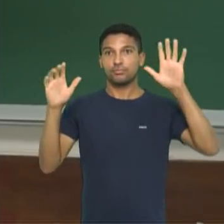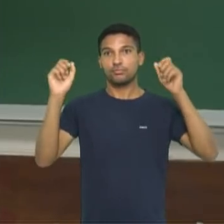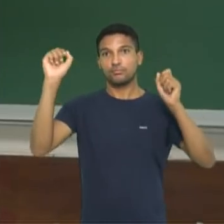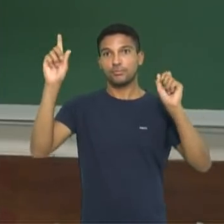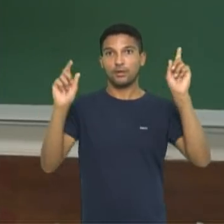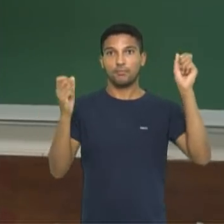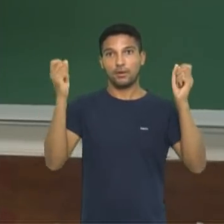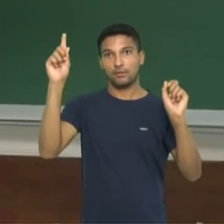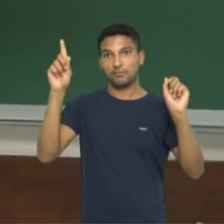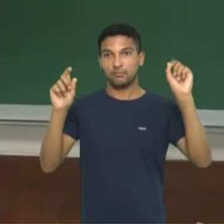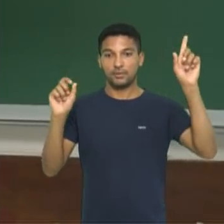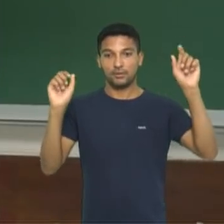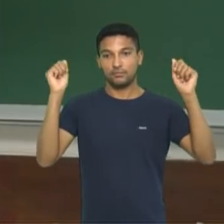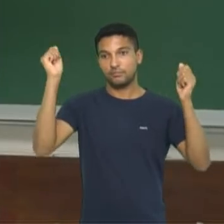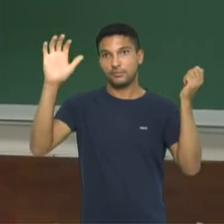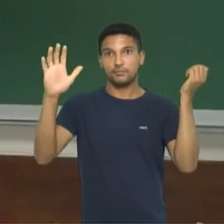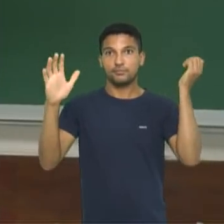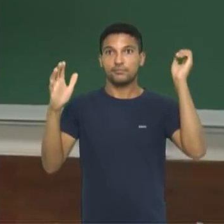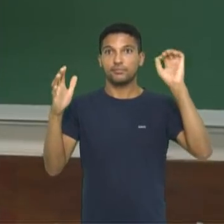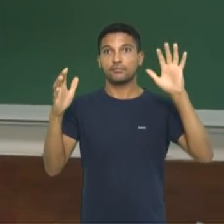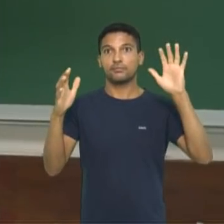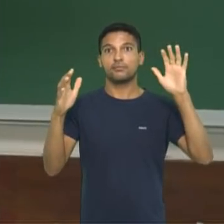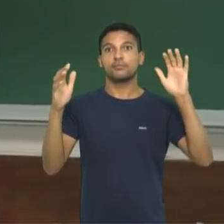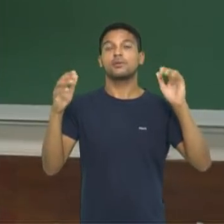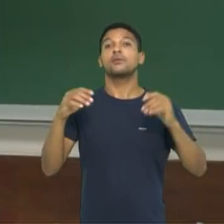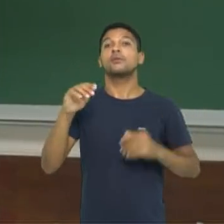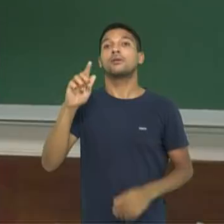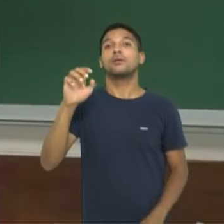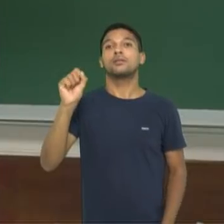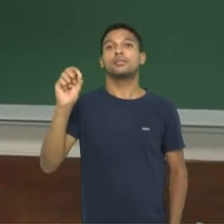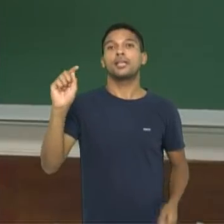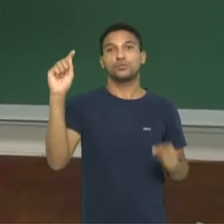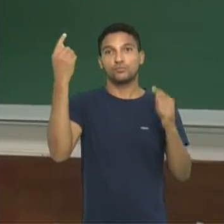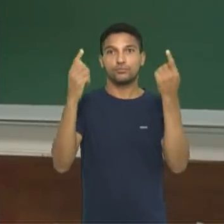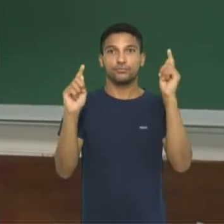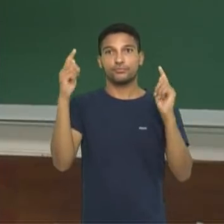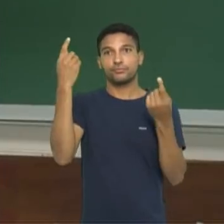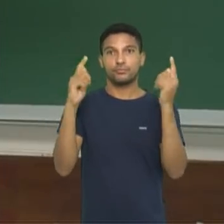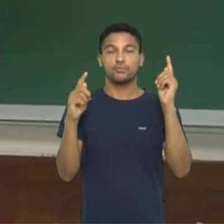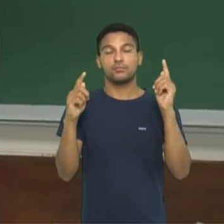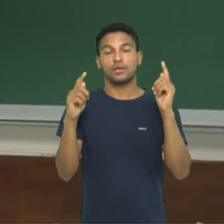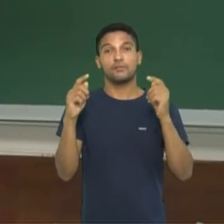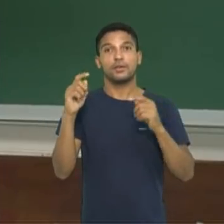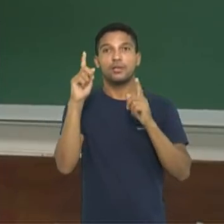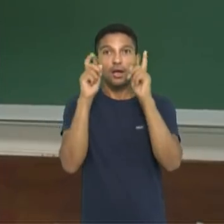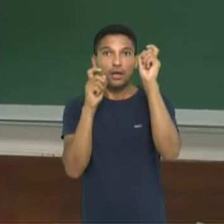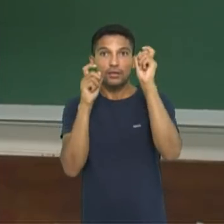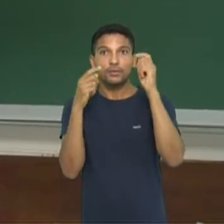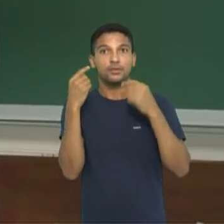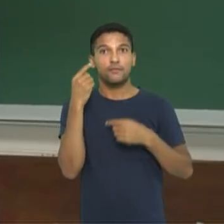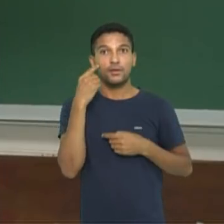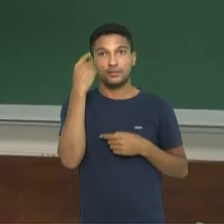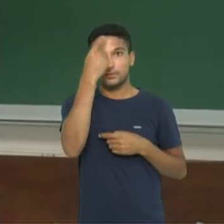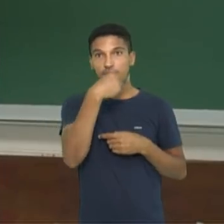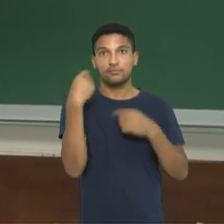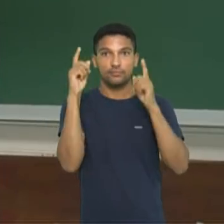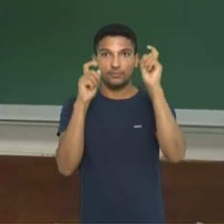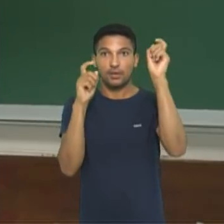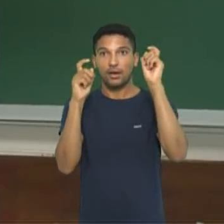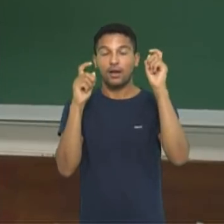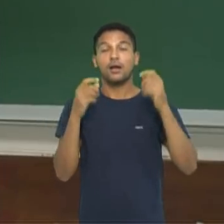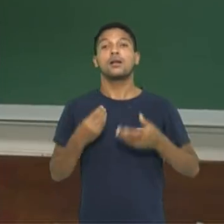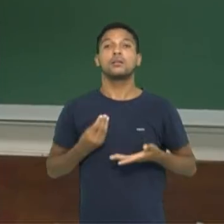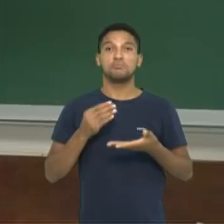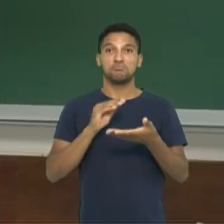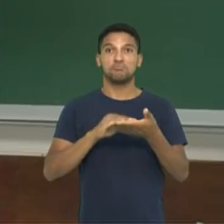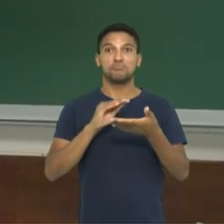expressões faciais em texto, Por meio da minha expressão facial, eu demonstro o meu pensamento com relação a muitas situações